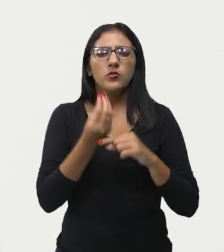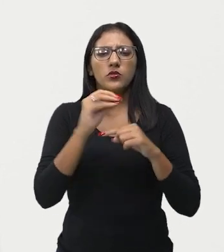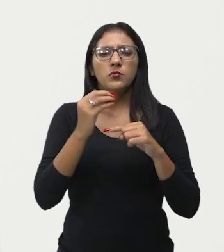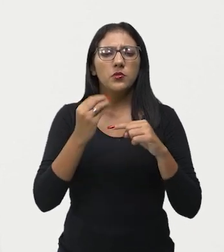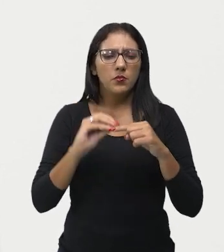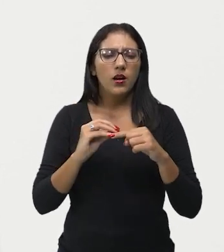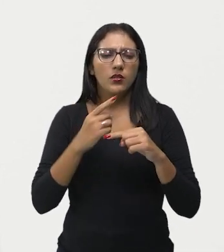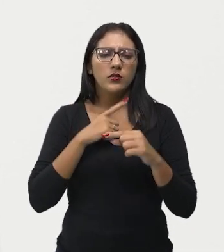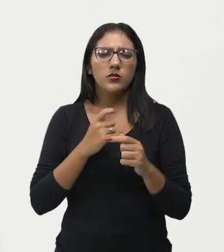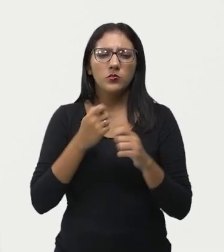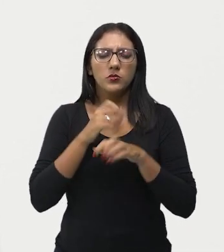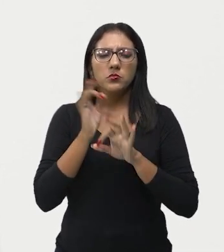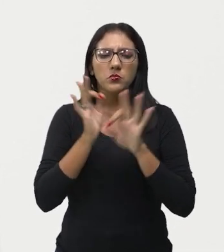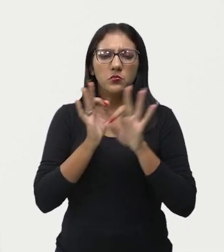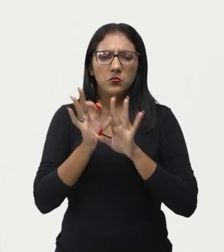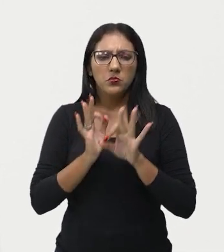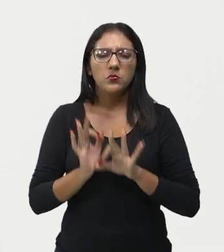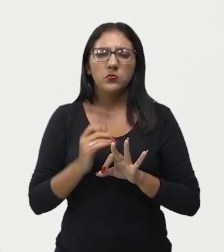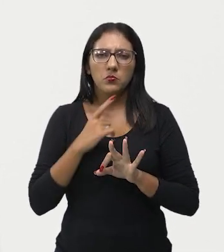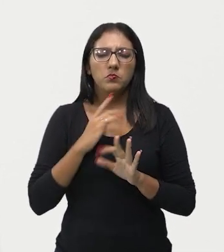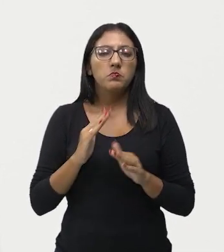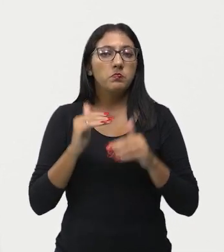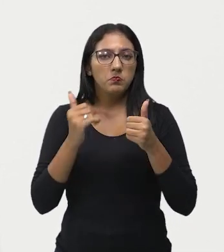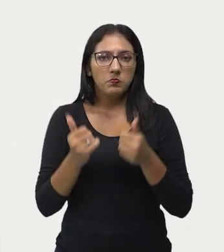forma de fração. Então, vamos deixar aqui na forma de fração.